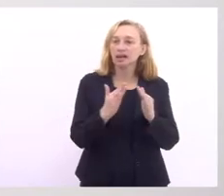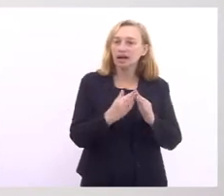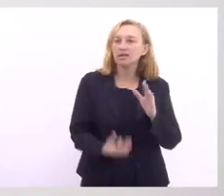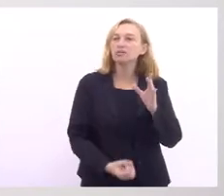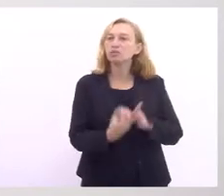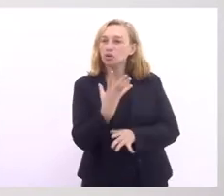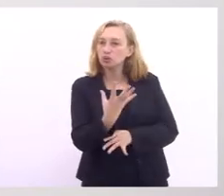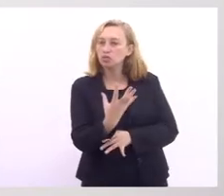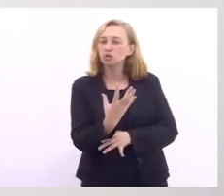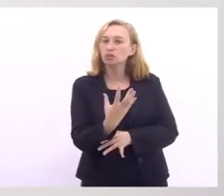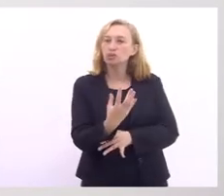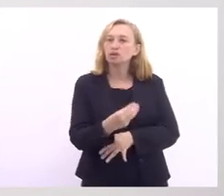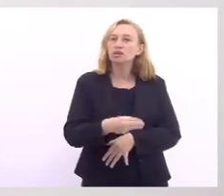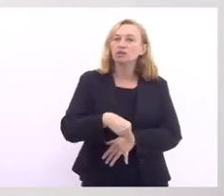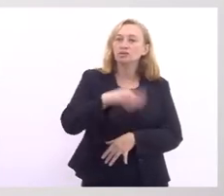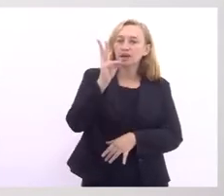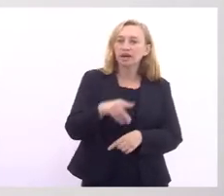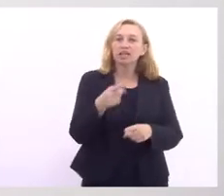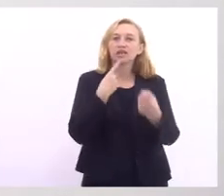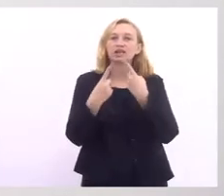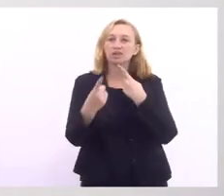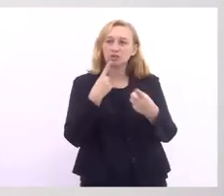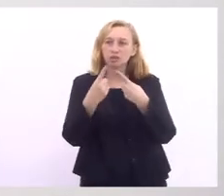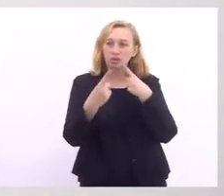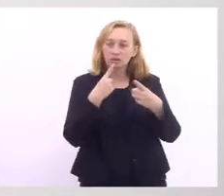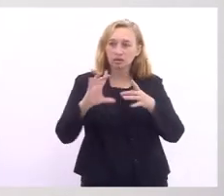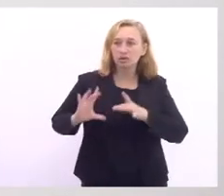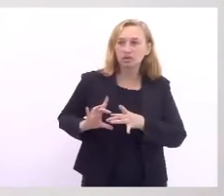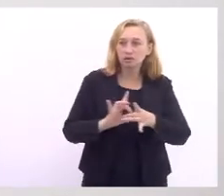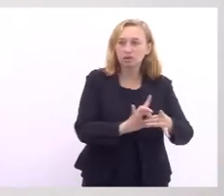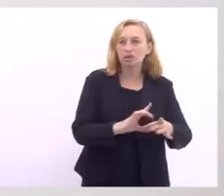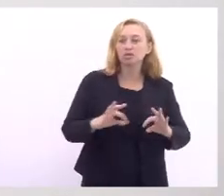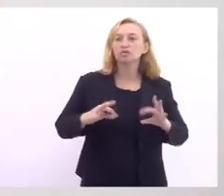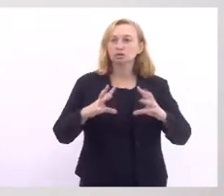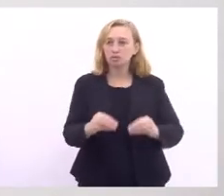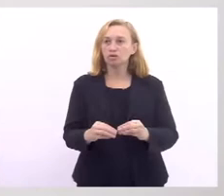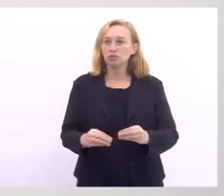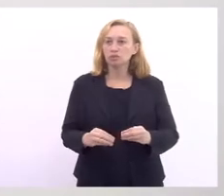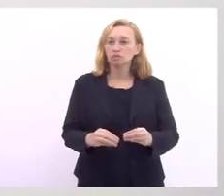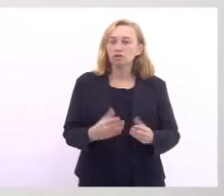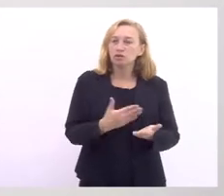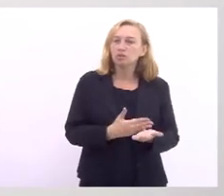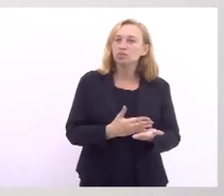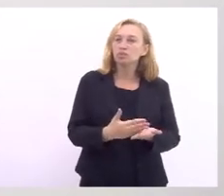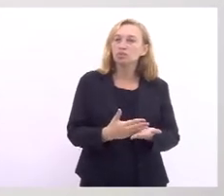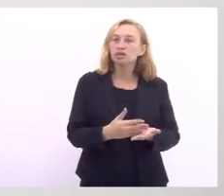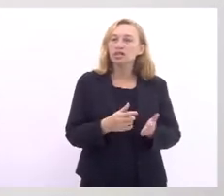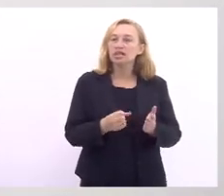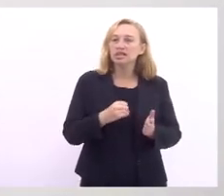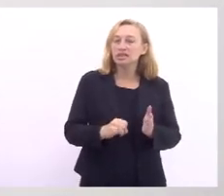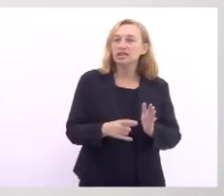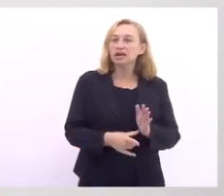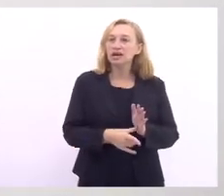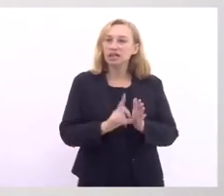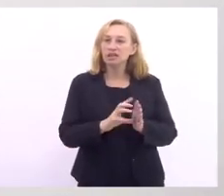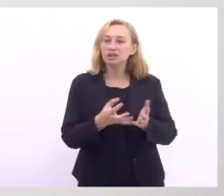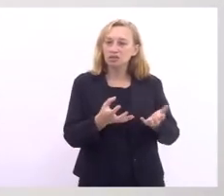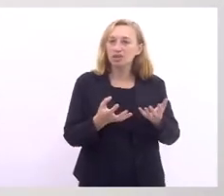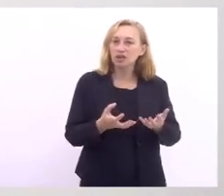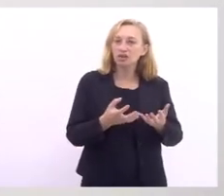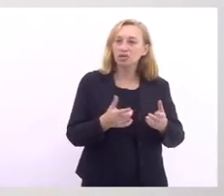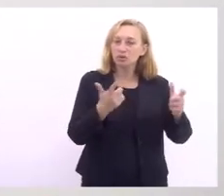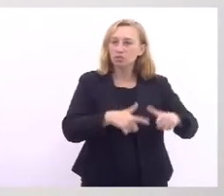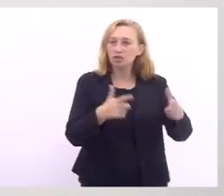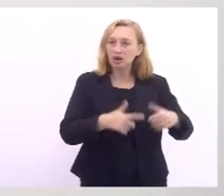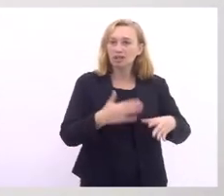produz isso para quem né tá dialogando E e se conectando com isso acho que a partir se antes eu disputavam um lugar sobre a